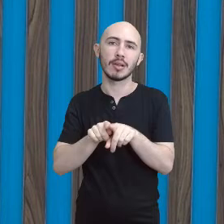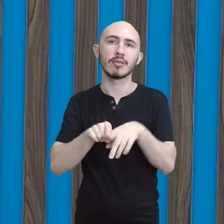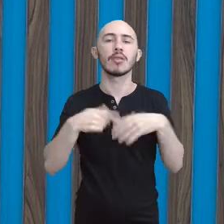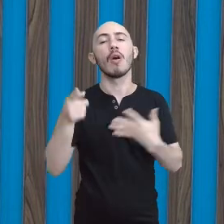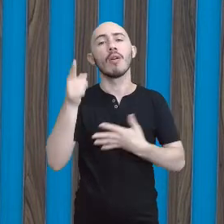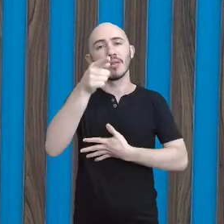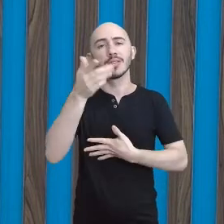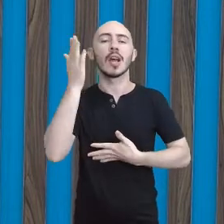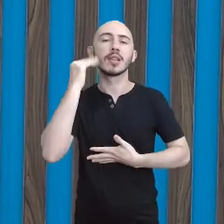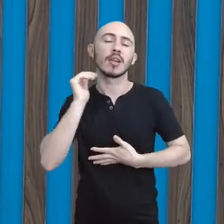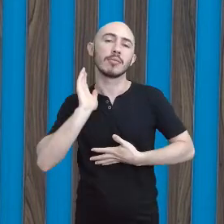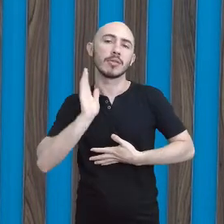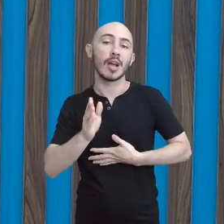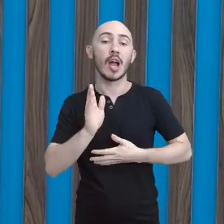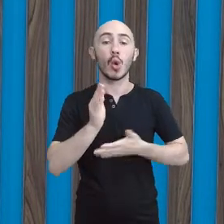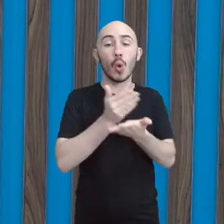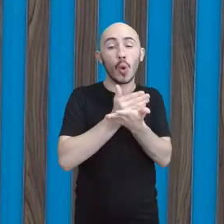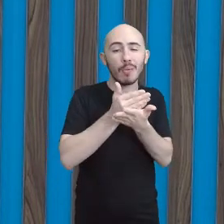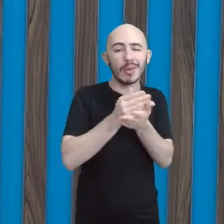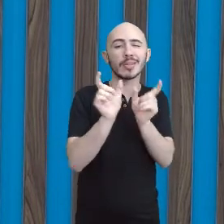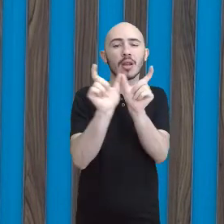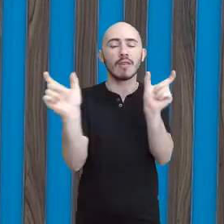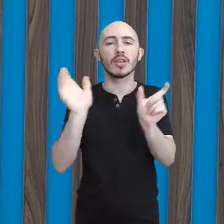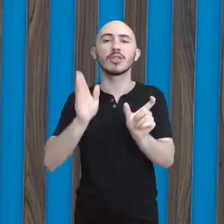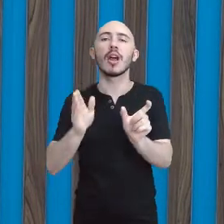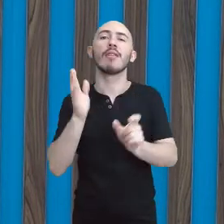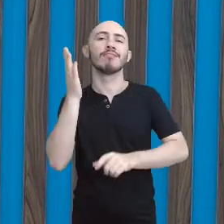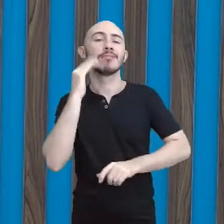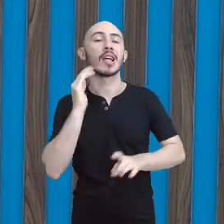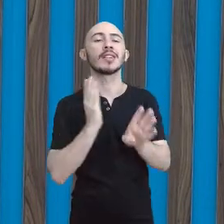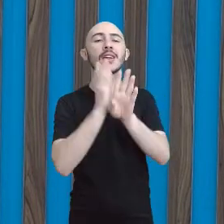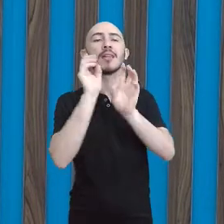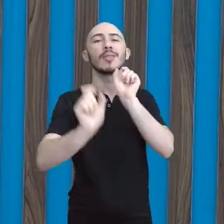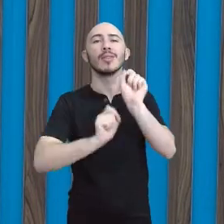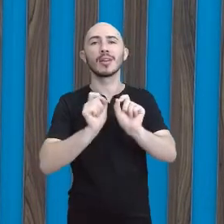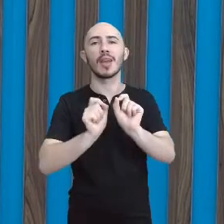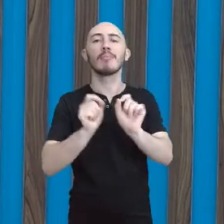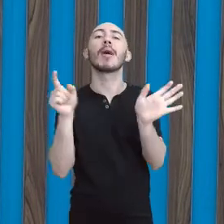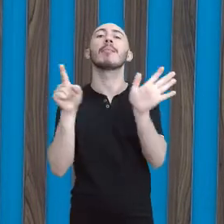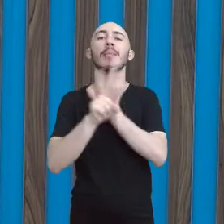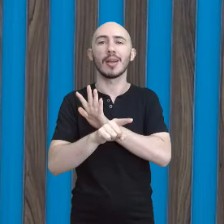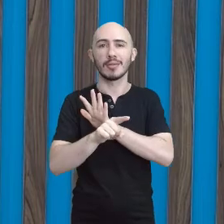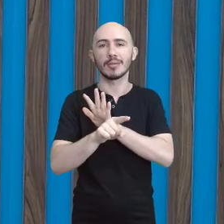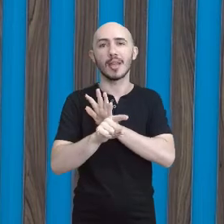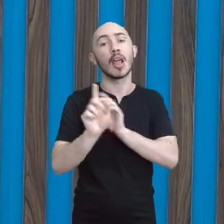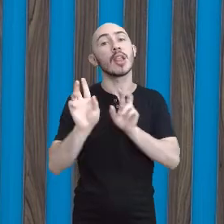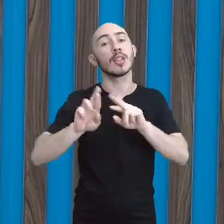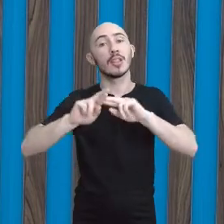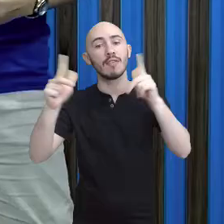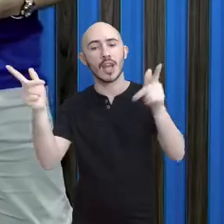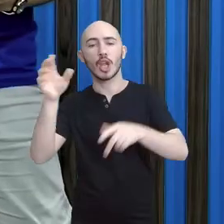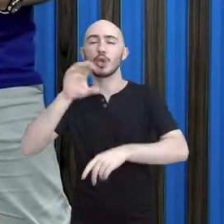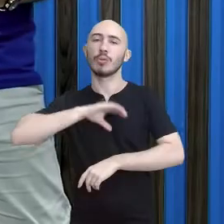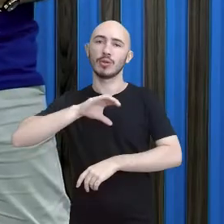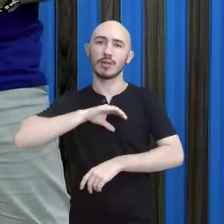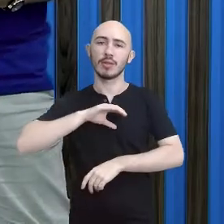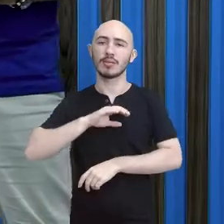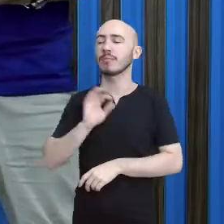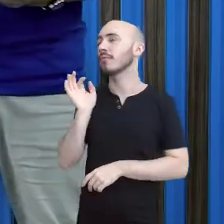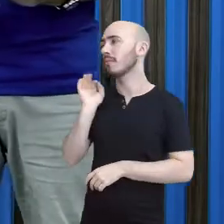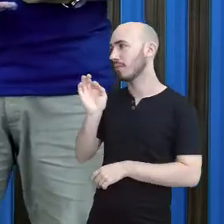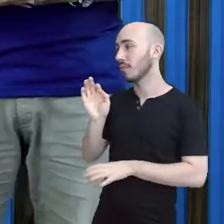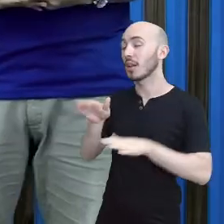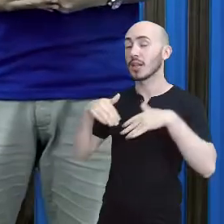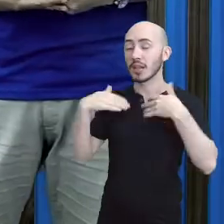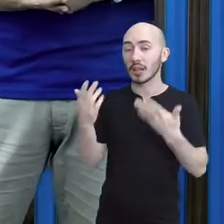sabe desde o começo da frase que aquela frase é uma pergunta. Isso é muito interessante, porque em português isso não acontece. Aí, assim, quando a gente olha para a língua